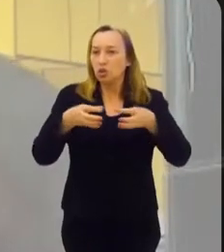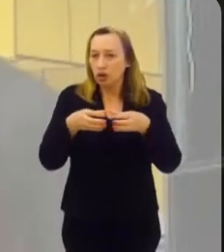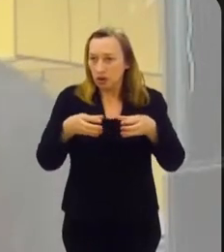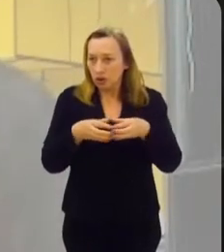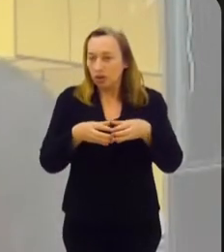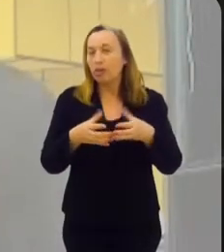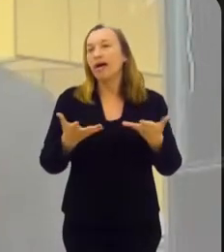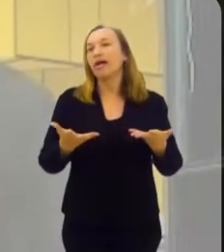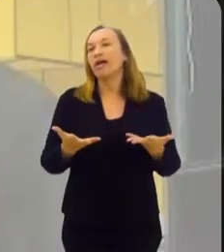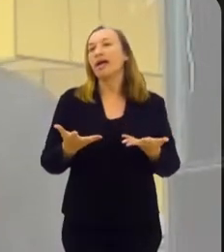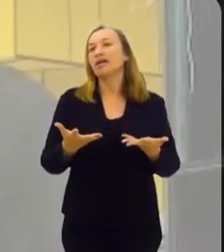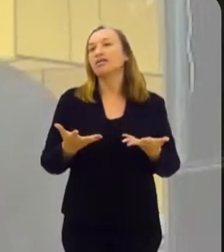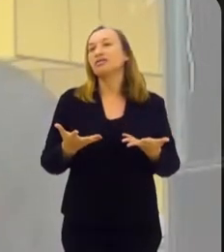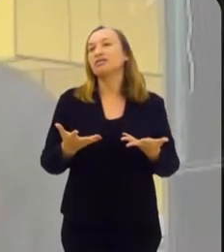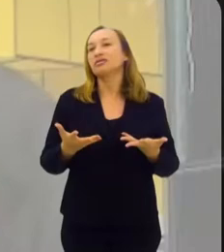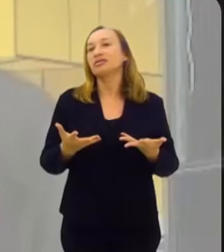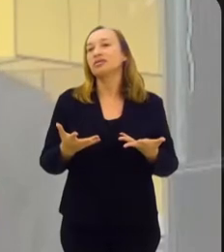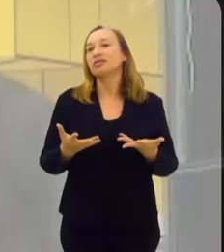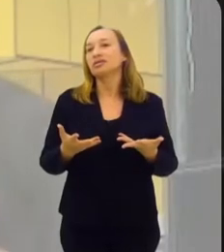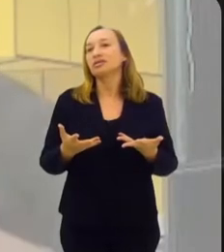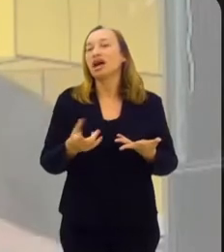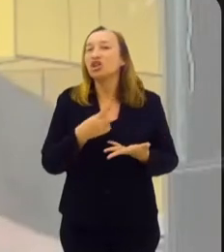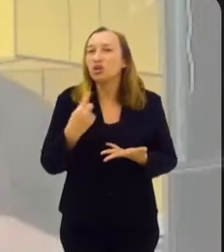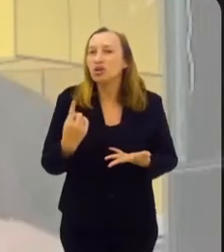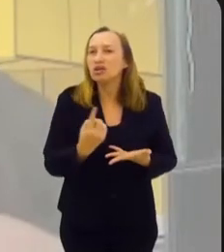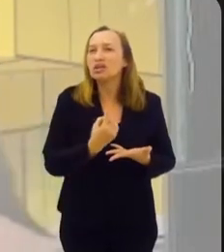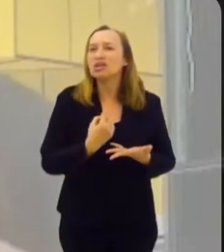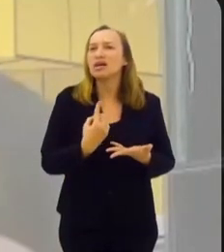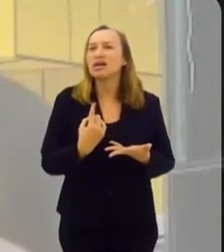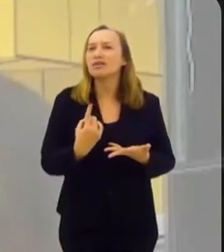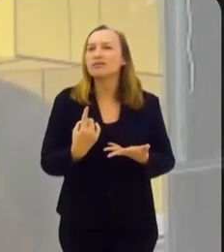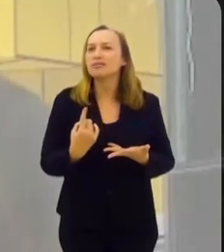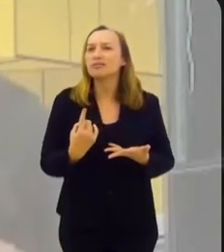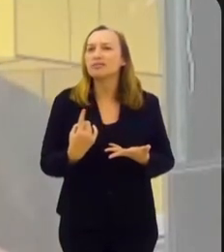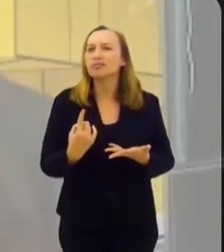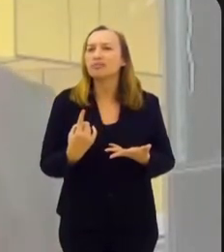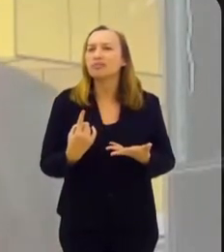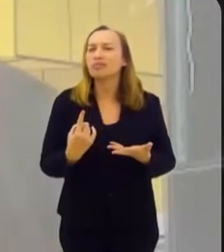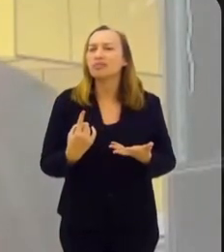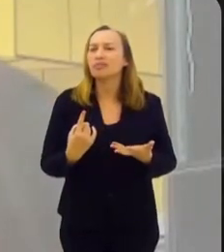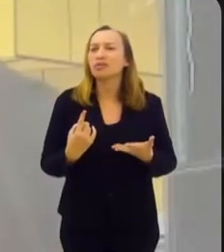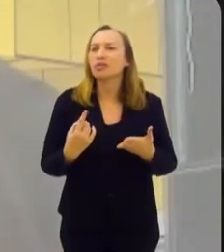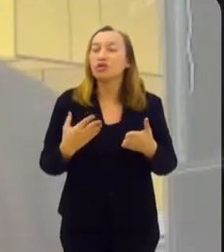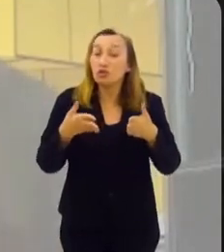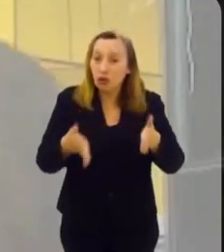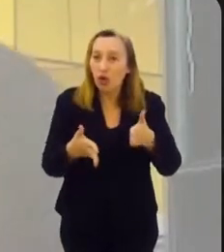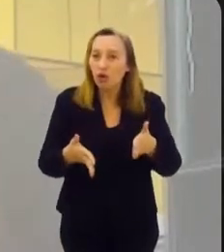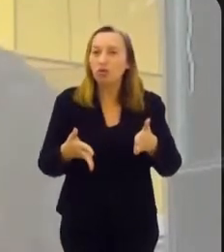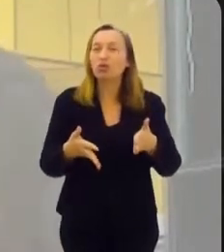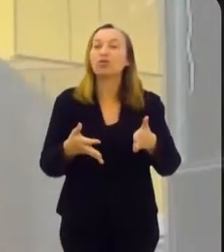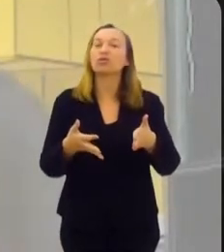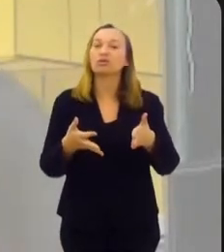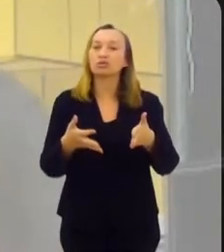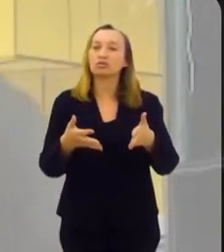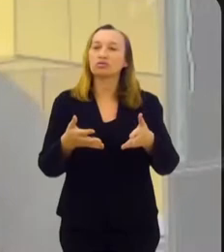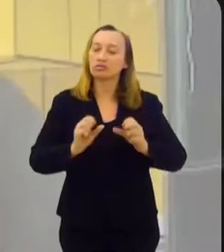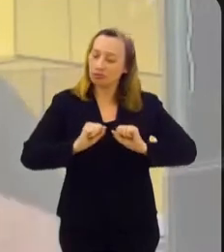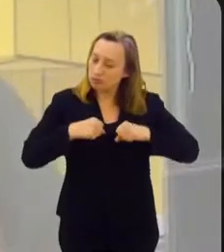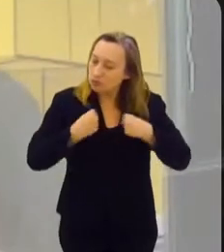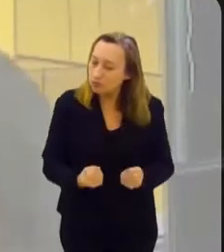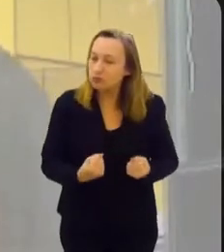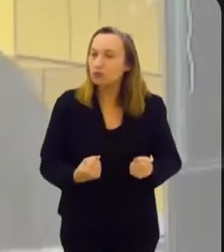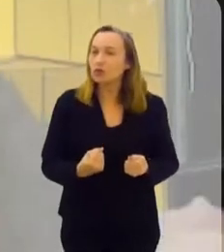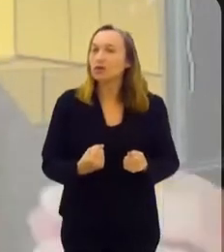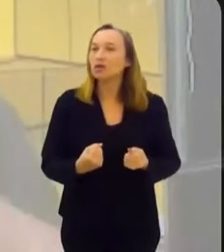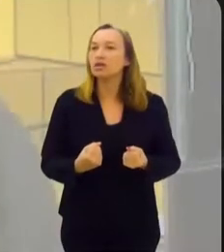projetos coletivos são ali a nossa, onde a gente deve colocar, né,